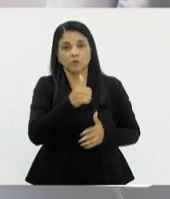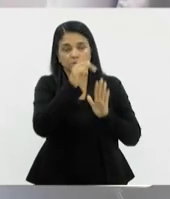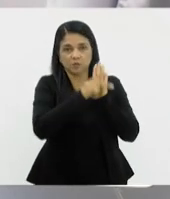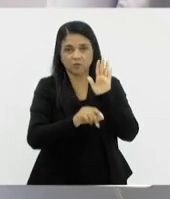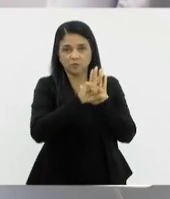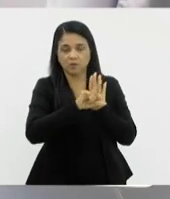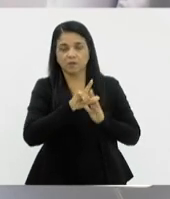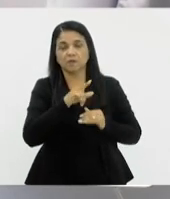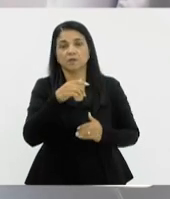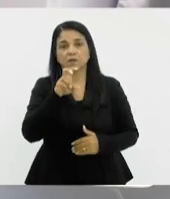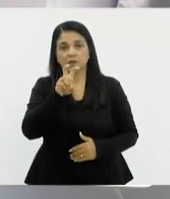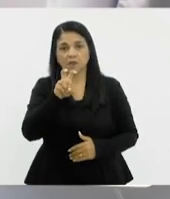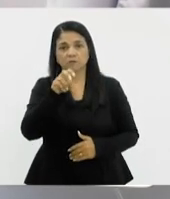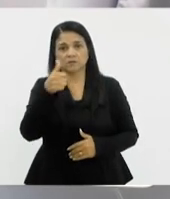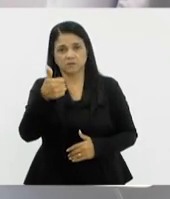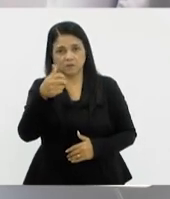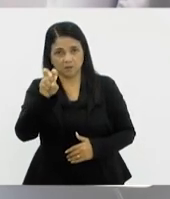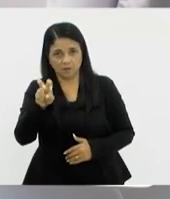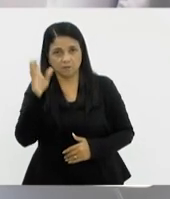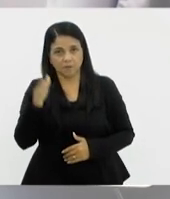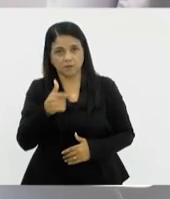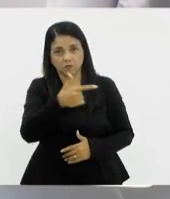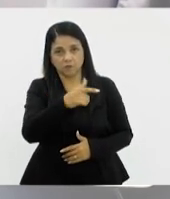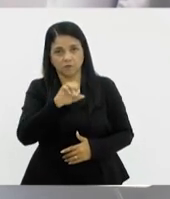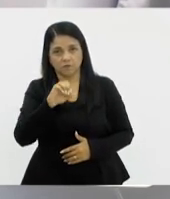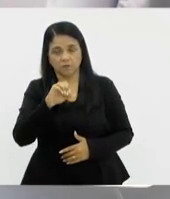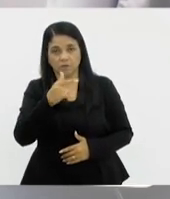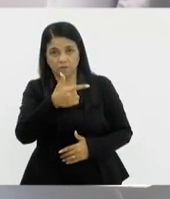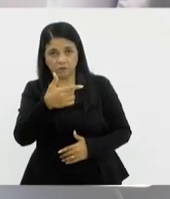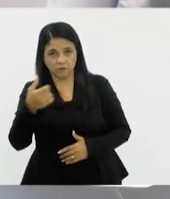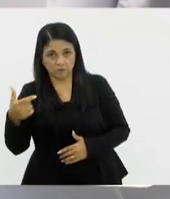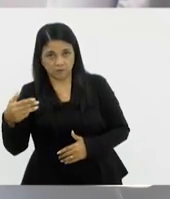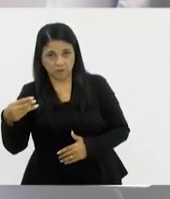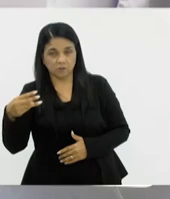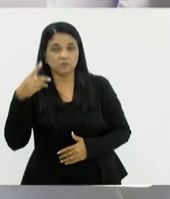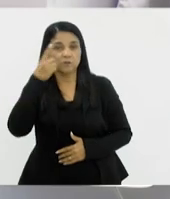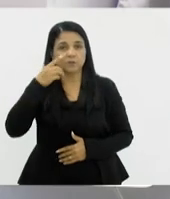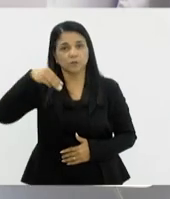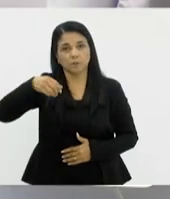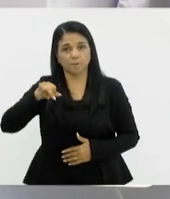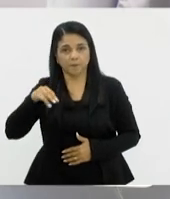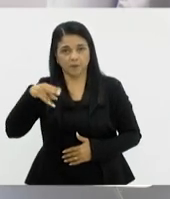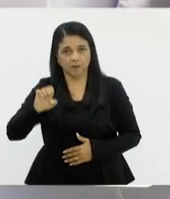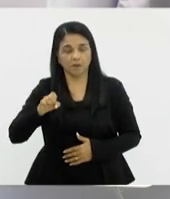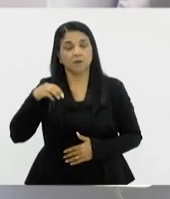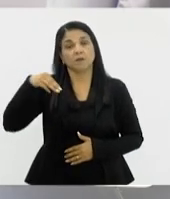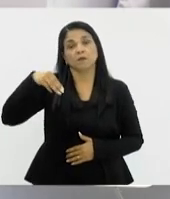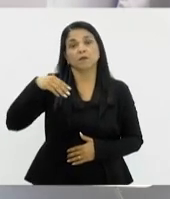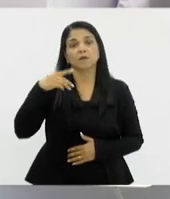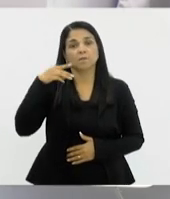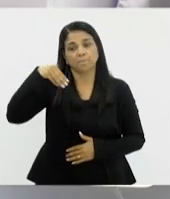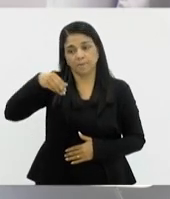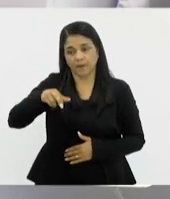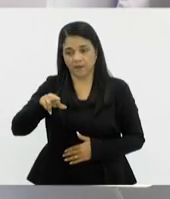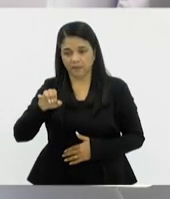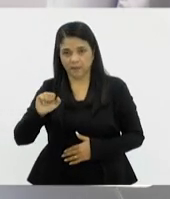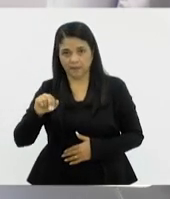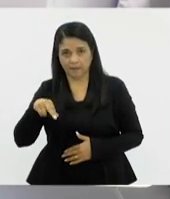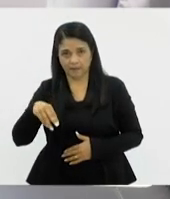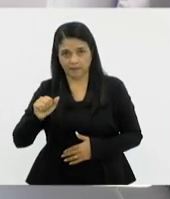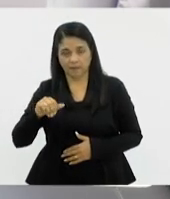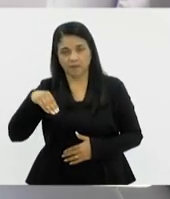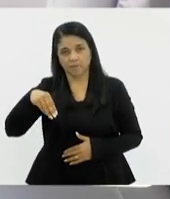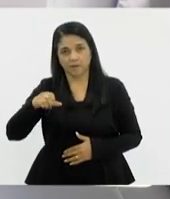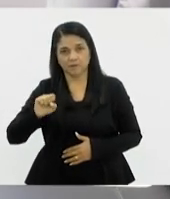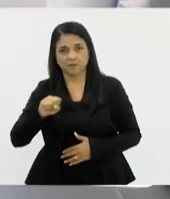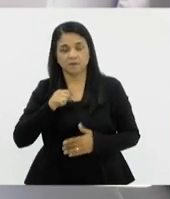lei 515 de 2023, de autoria dos deputados Carlos Mink e Marina do MST, que declara patrimônio cultural